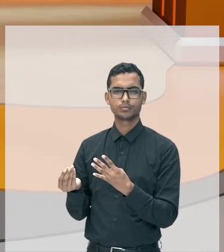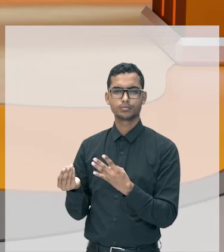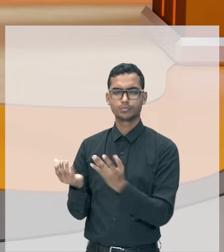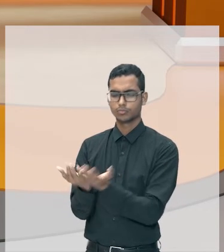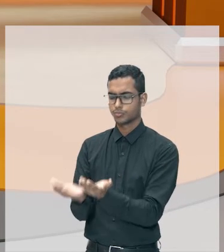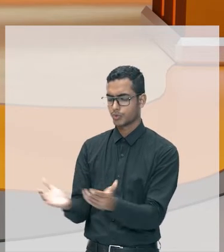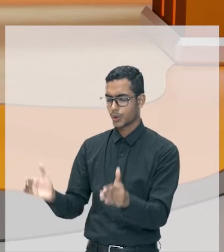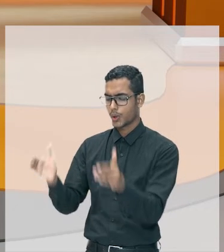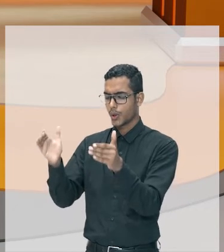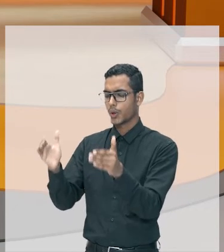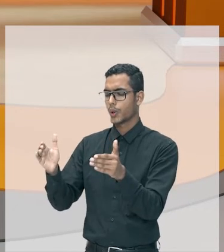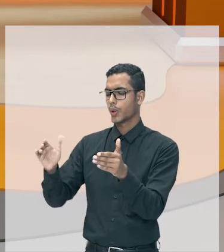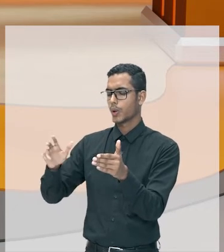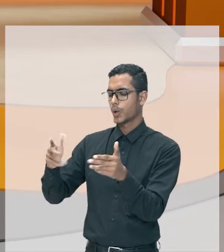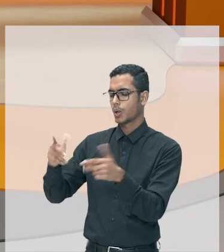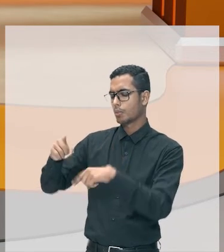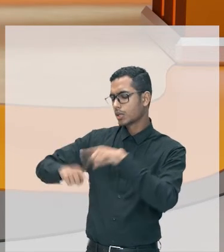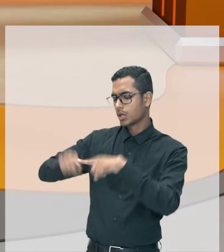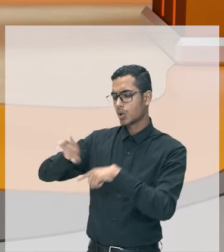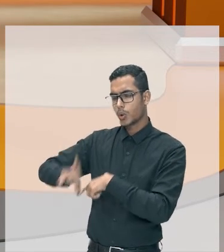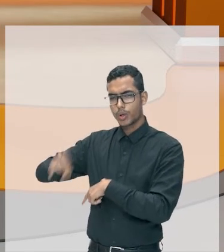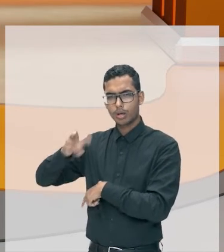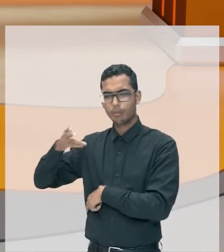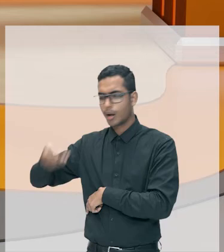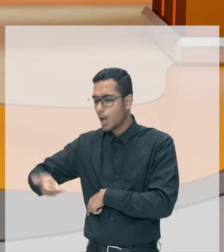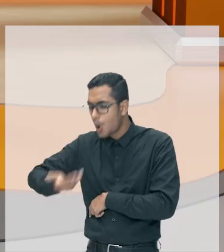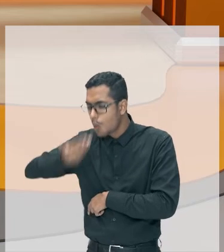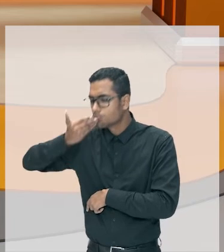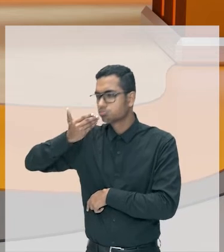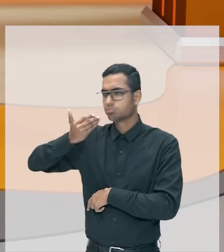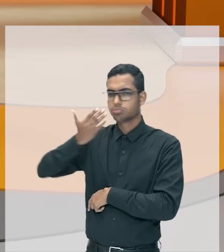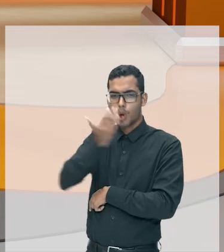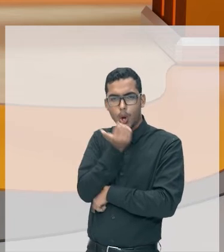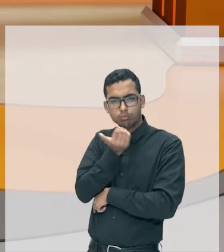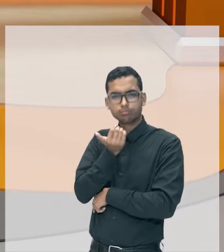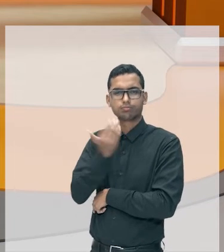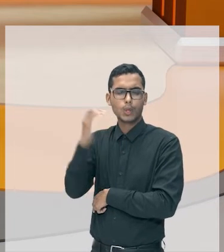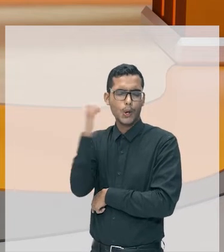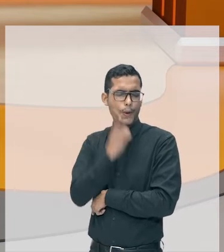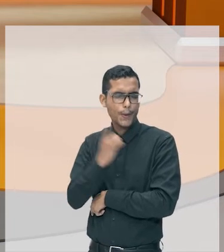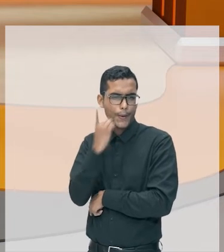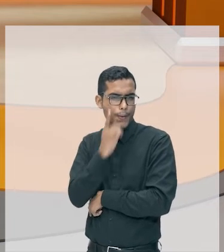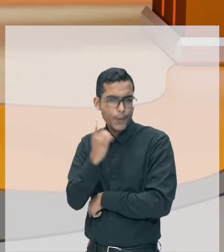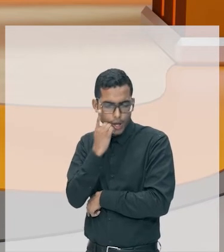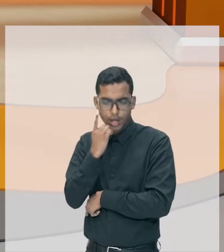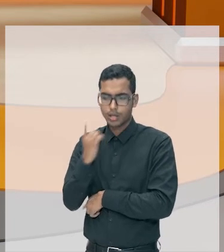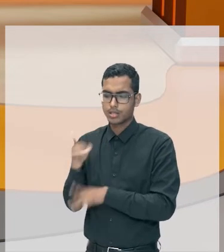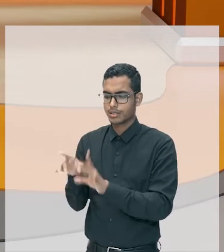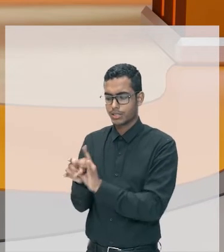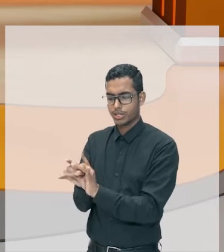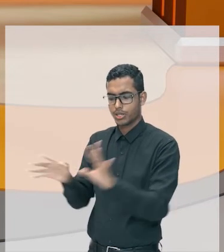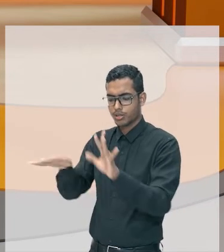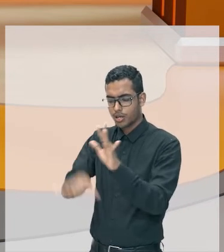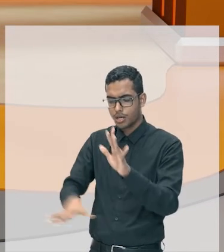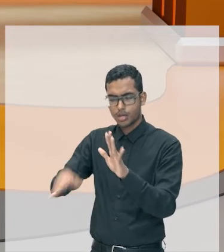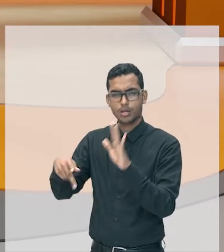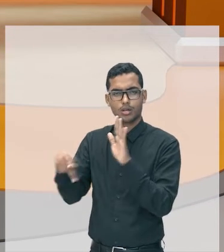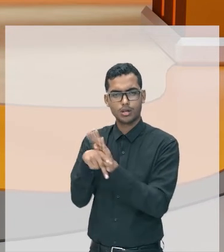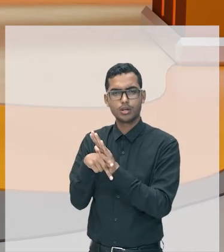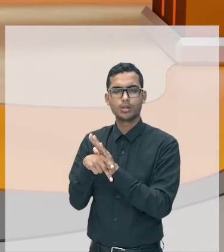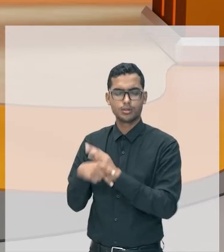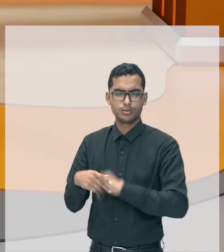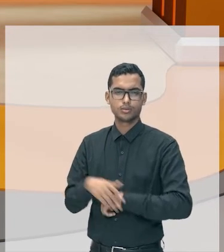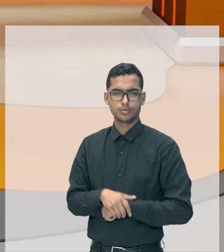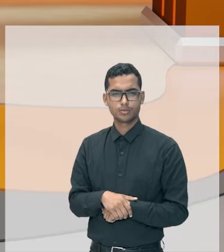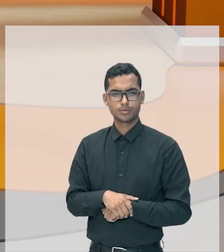vasilhas, utensílios domésticos que eles utilizavam na sua alimentação diária, acabaram ficando ali pelo terreno, pela